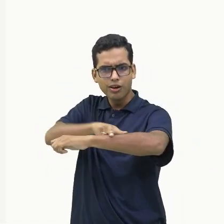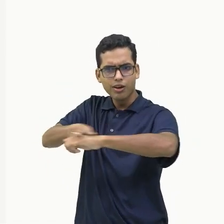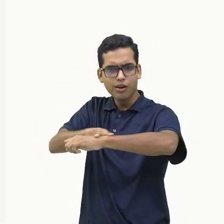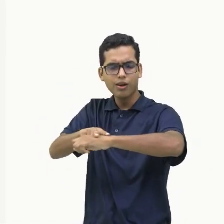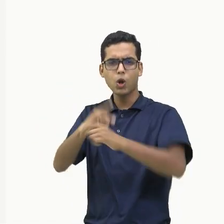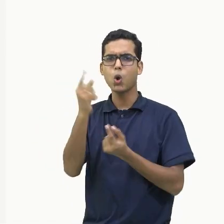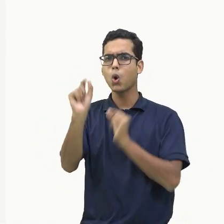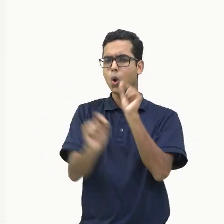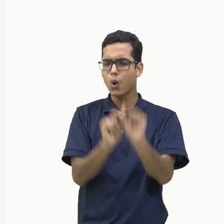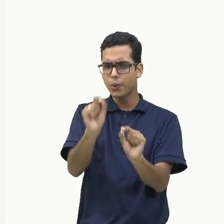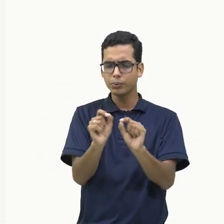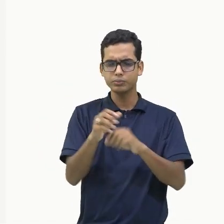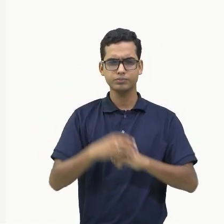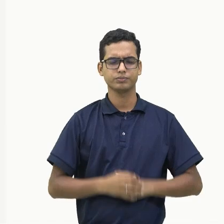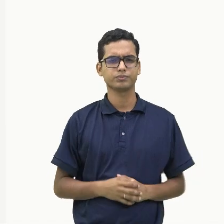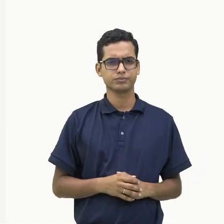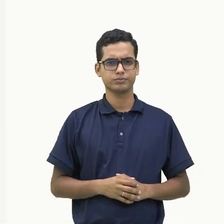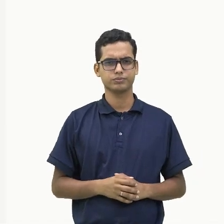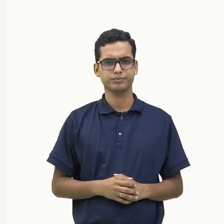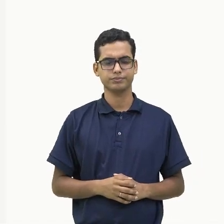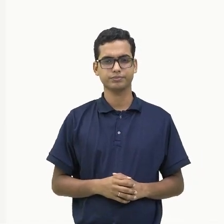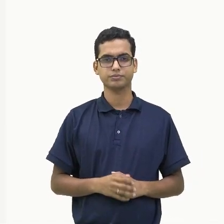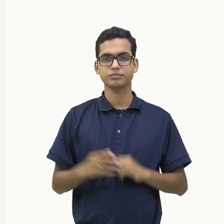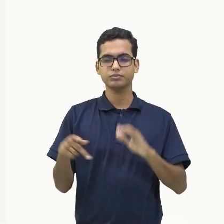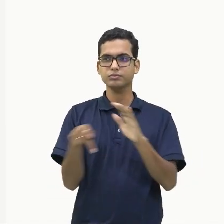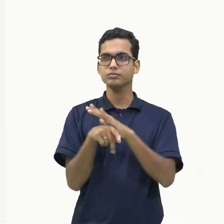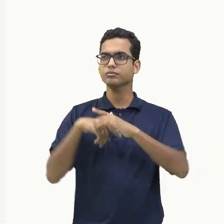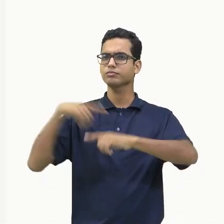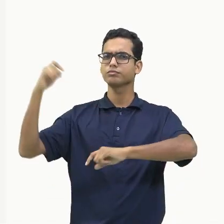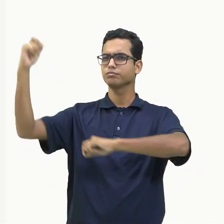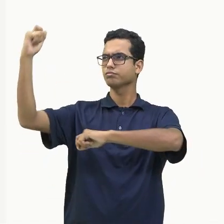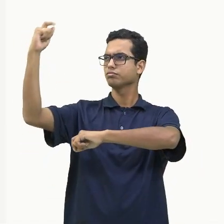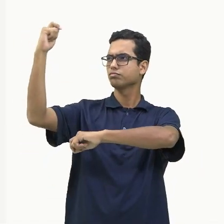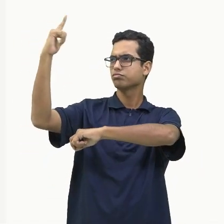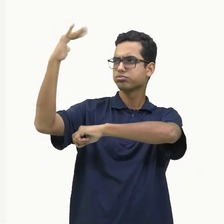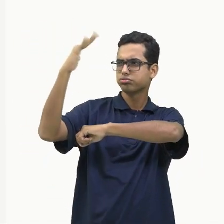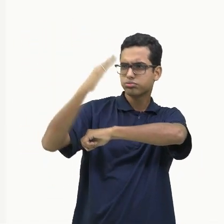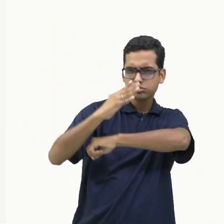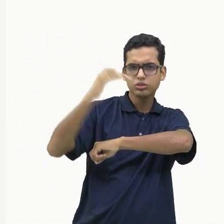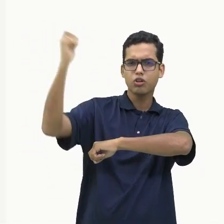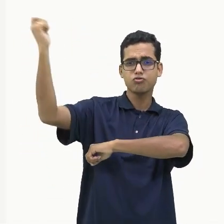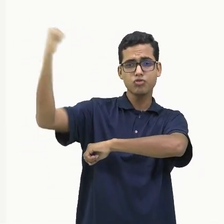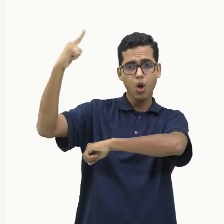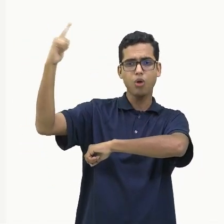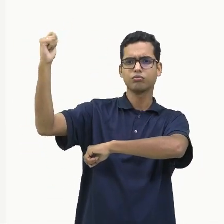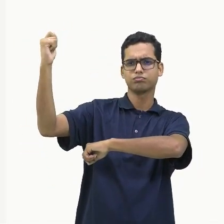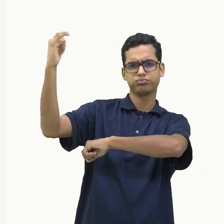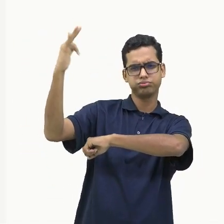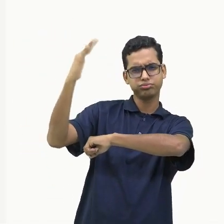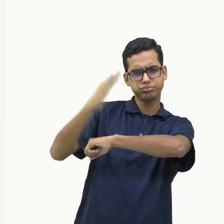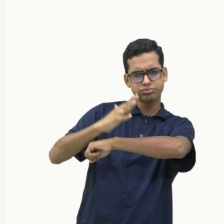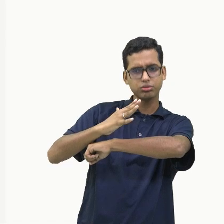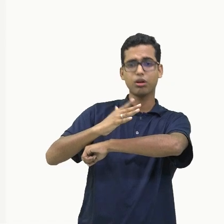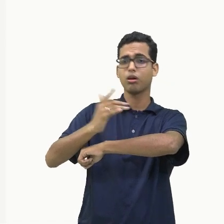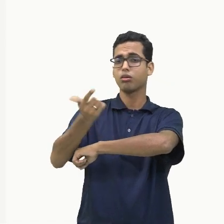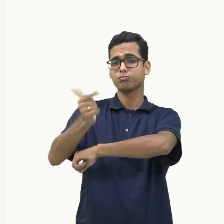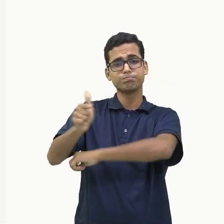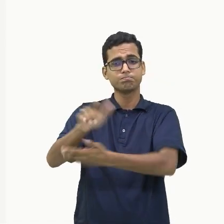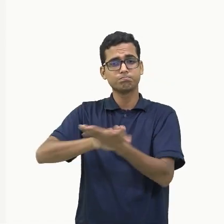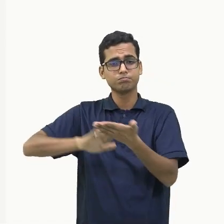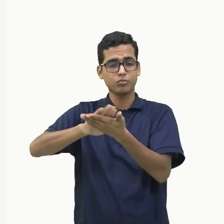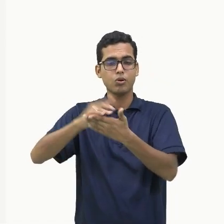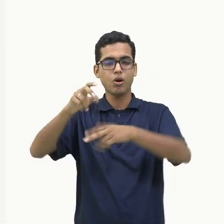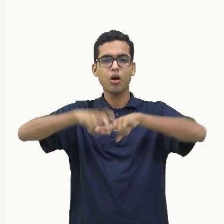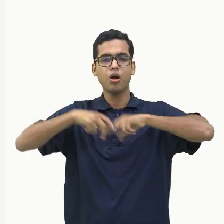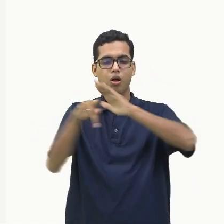mais conseguir entrar os raios solares lá para o interior. Se não entra a luz, vai comprometer